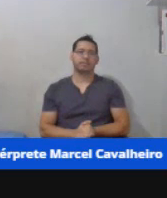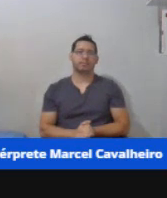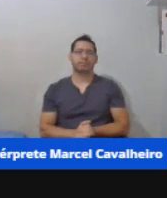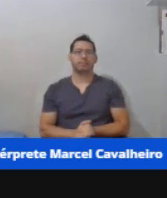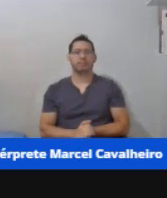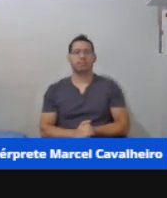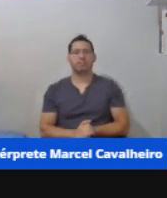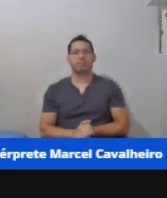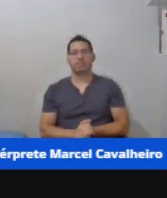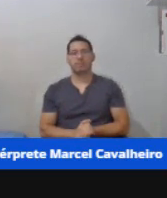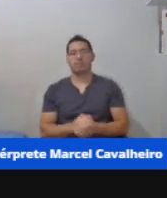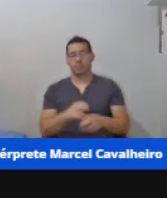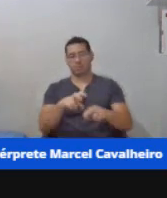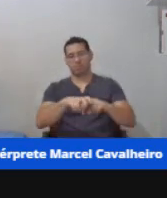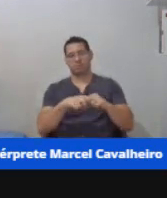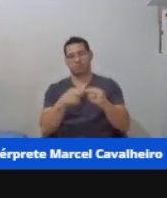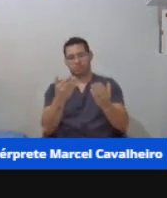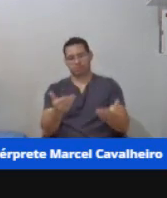Com isso,